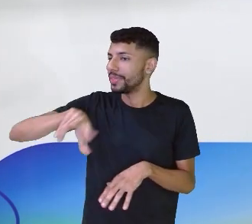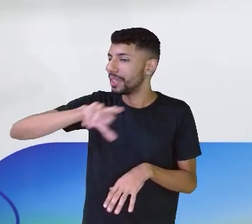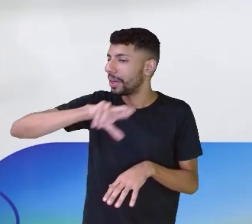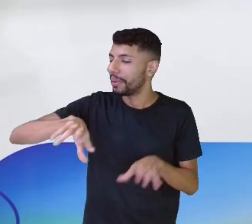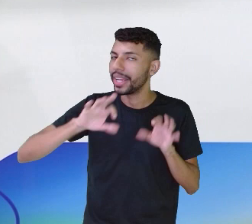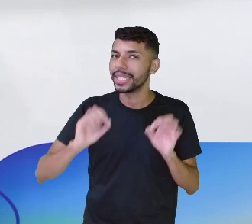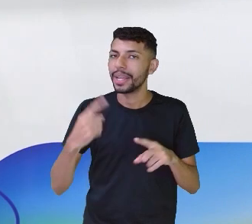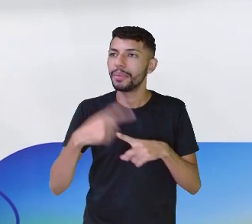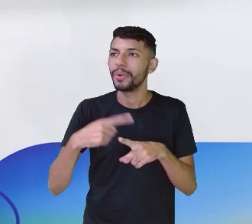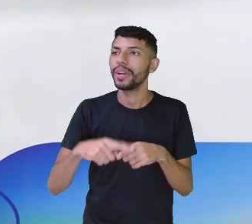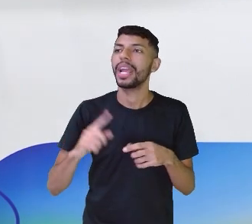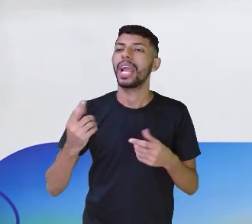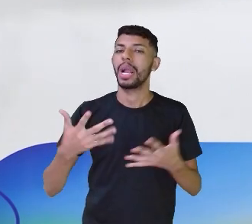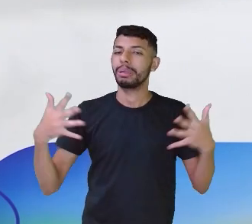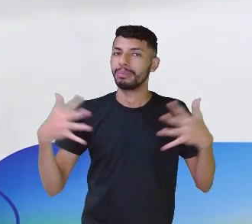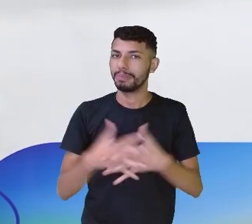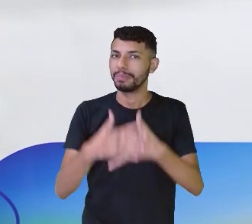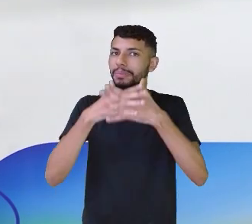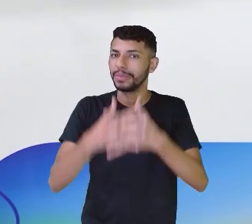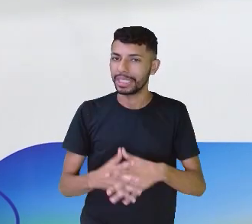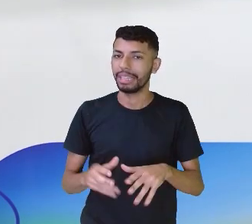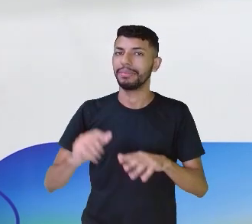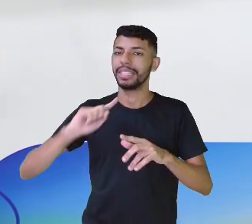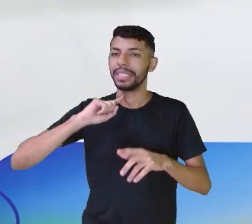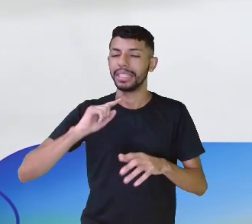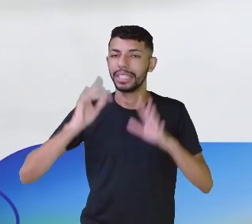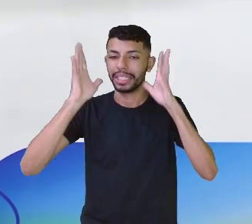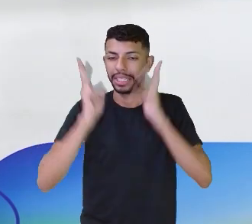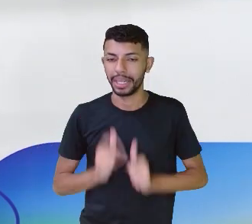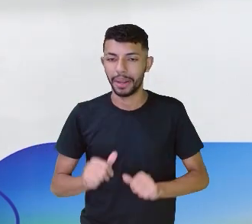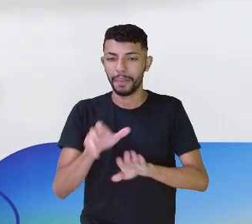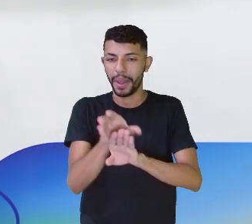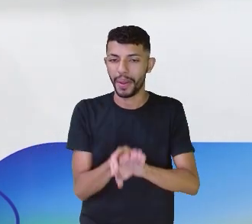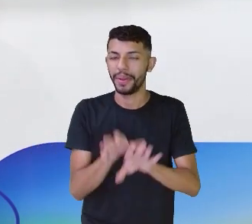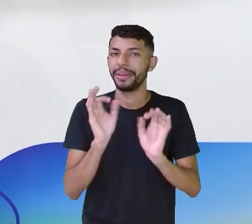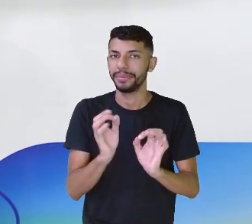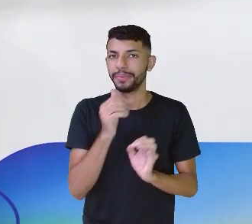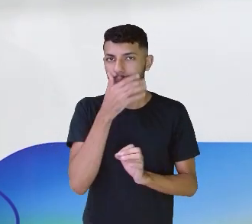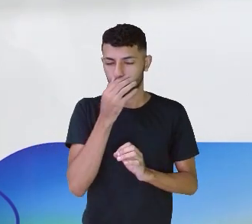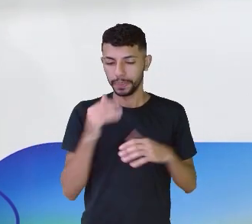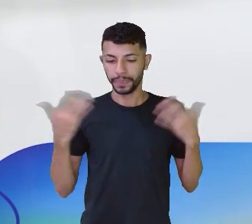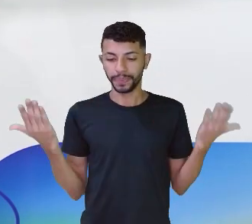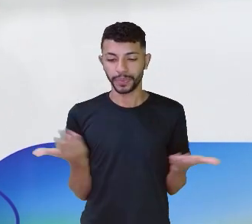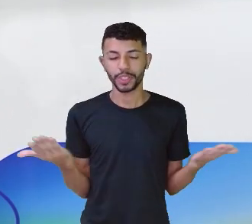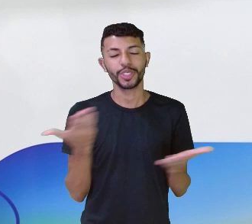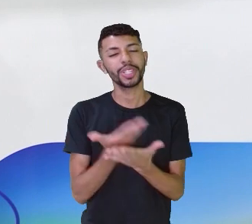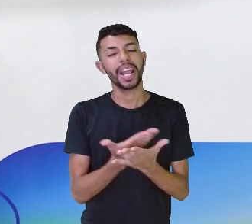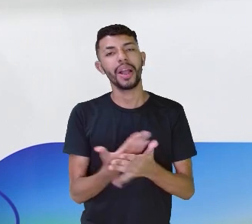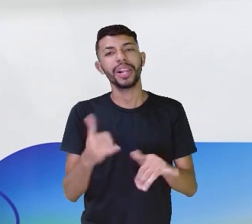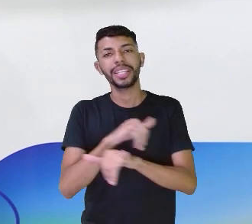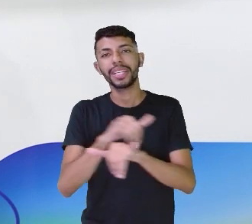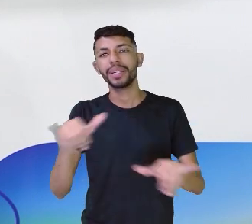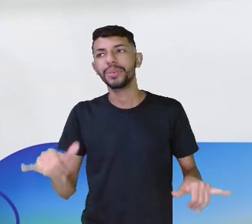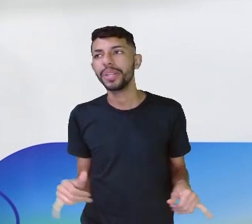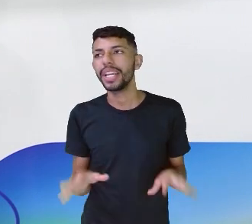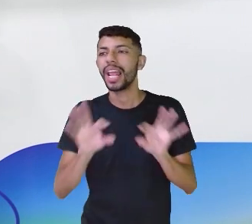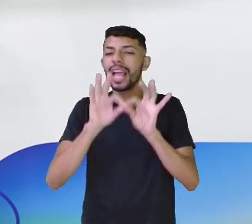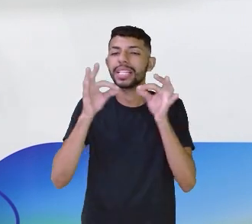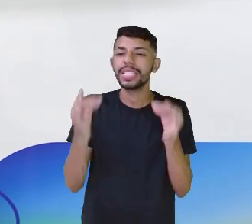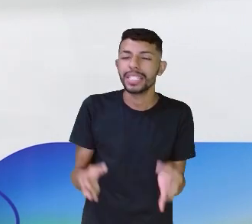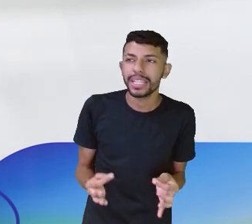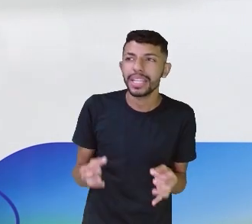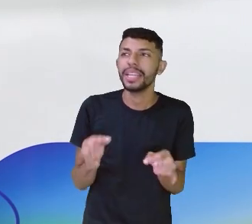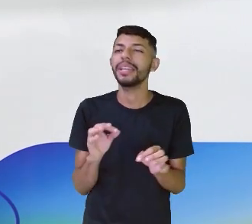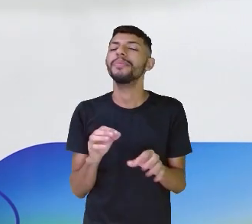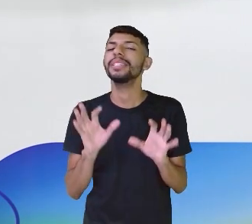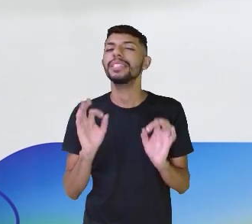é mais complicado. Mas vamos lá. Aula tranquila hoje, aula simples no clima do final de